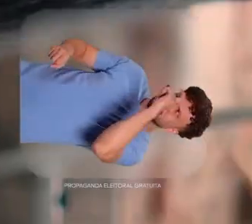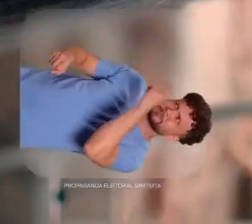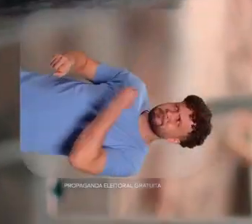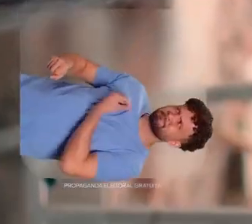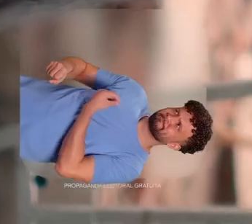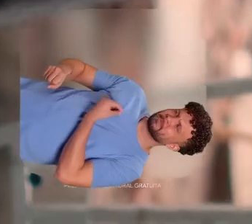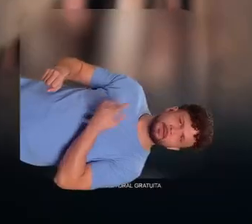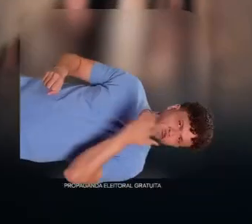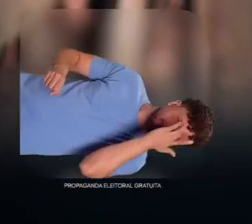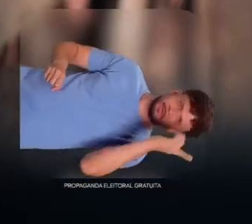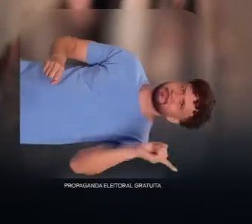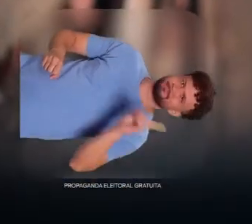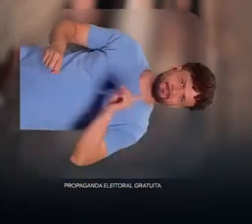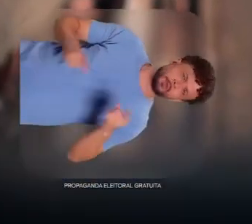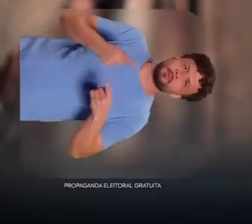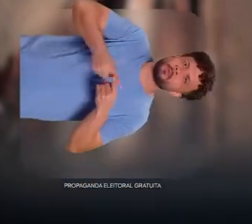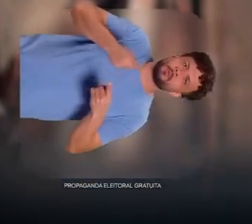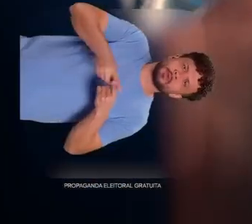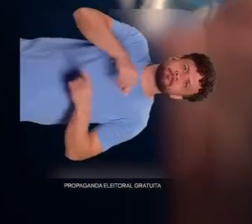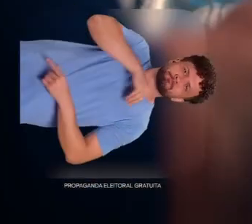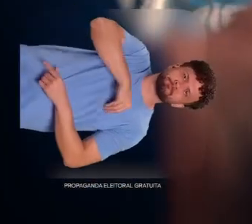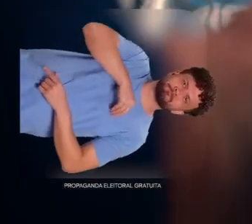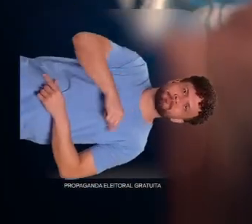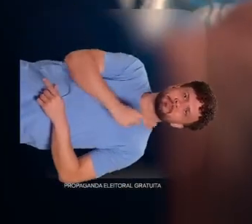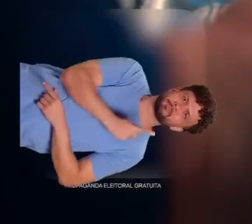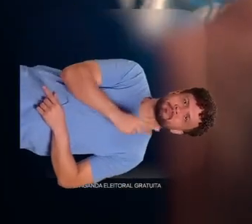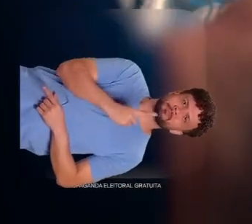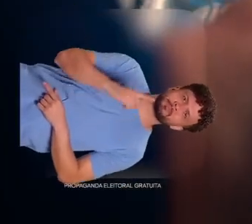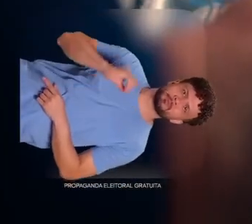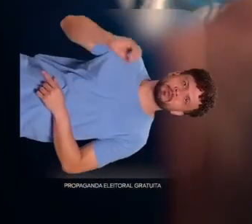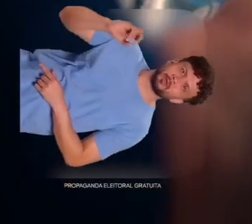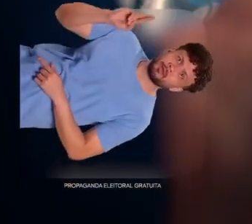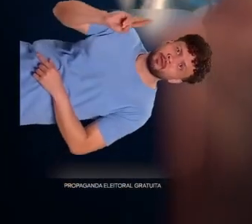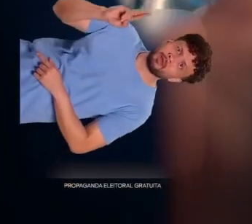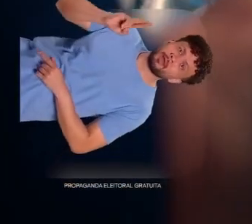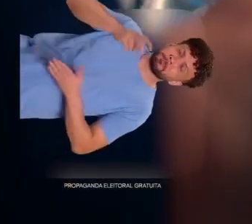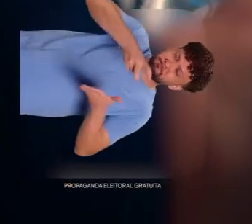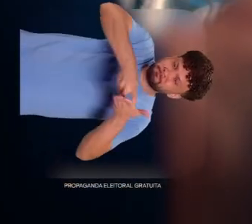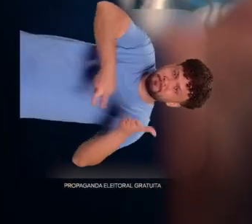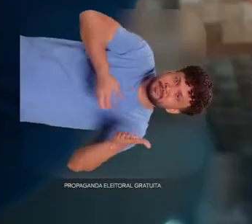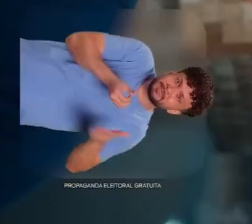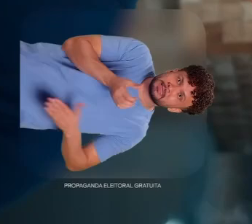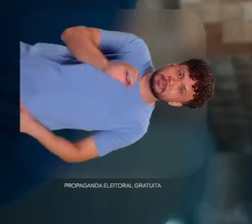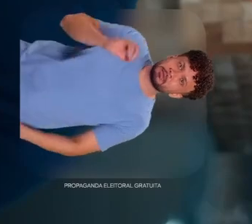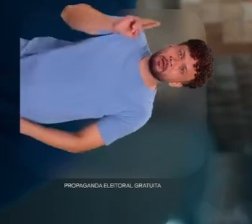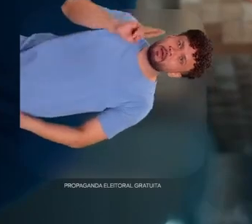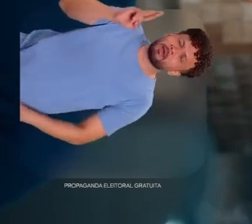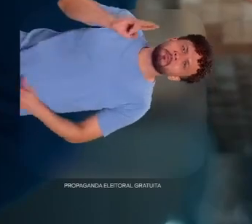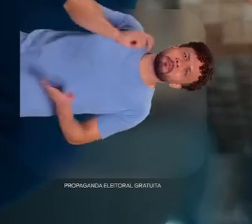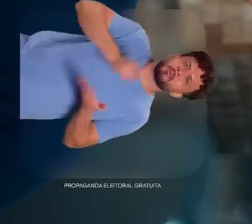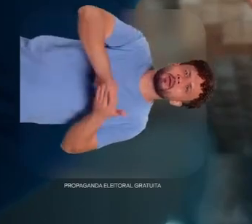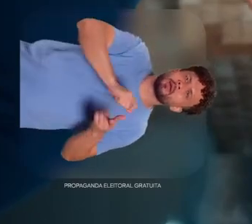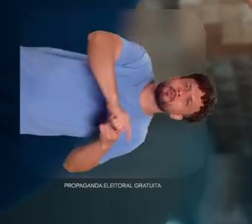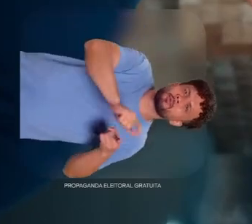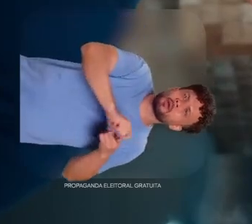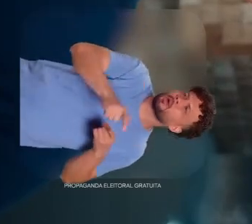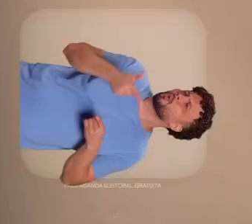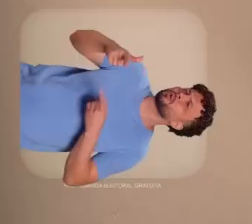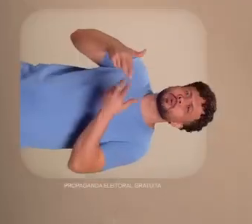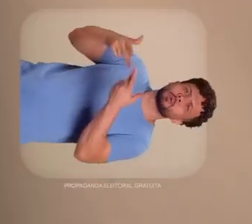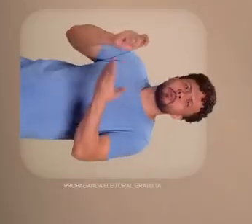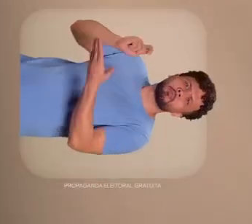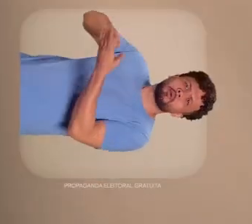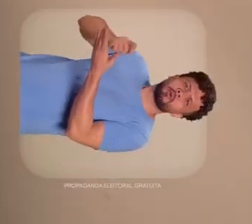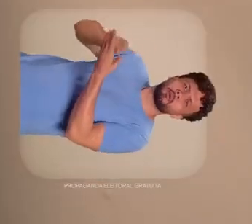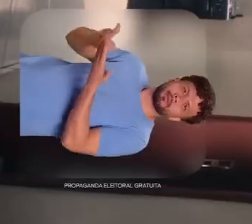é fácil, pelo fato de eu receber uma renda de 1.100 e eu tirar R$600 de um aluguel. Poderia estar fazendo outro investimento,